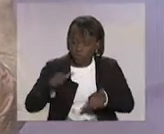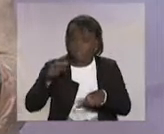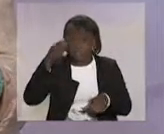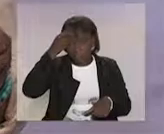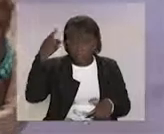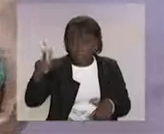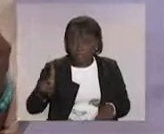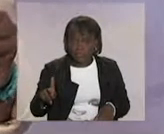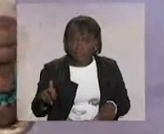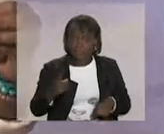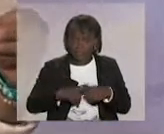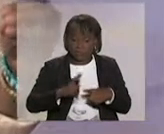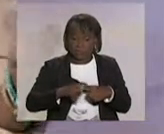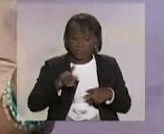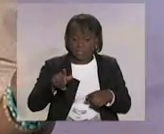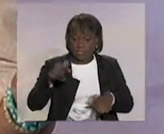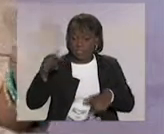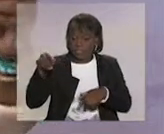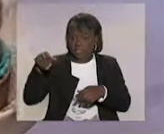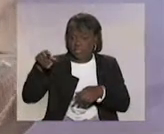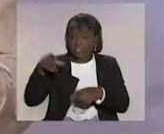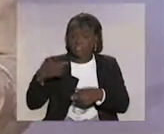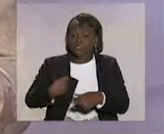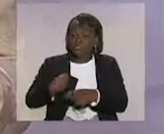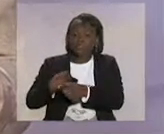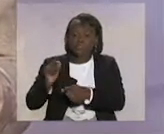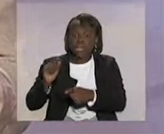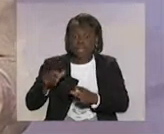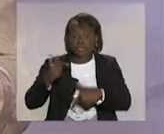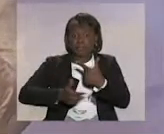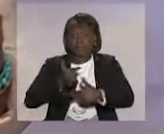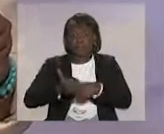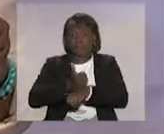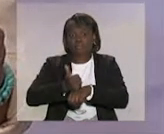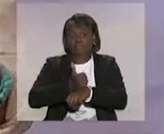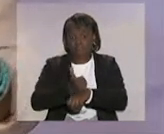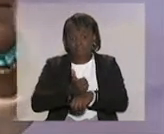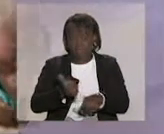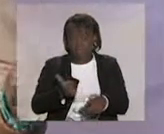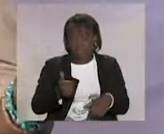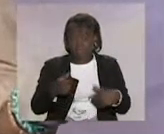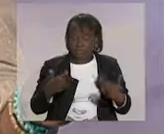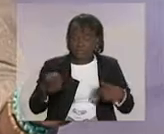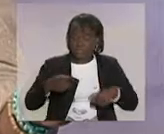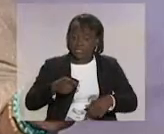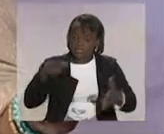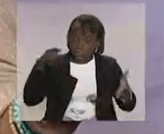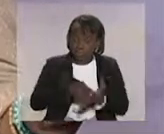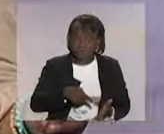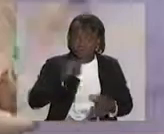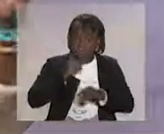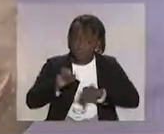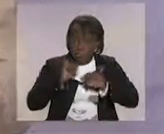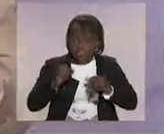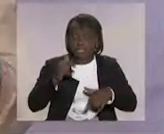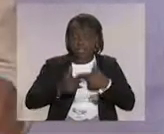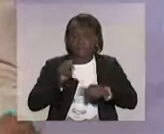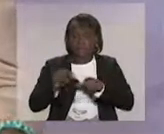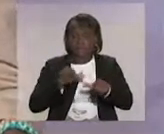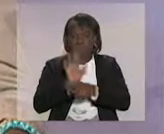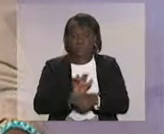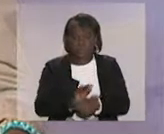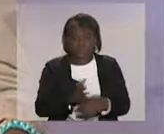padrões que têm que ser desconstruídos a partir do momento que elas são, naquele momento, profissionais. E é fazendo